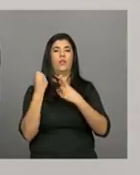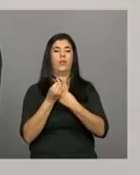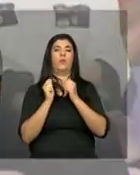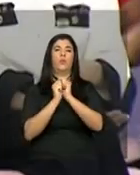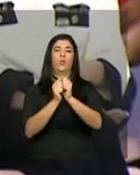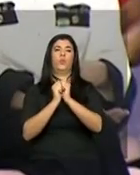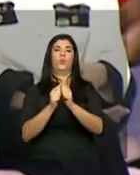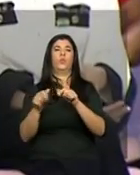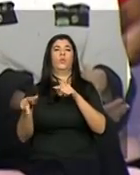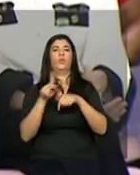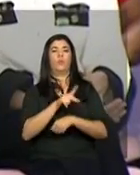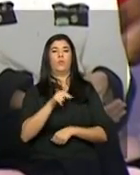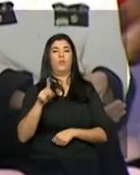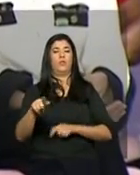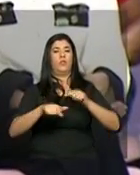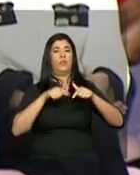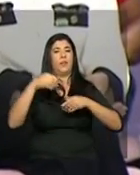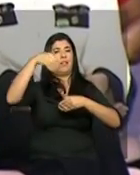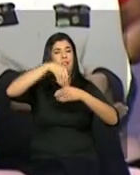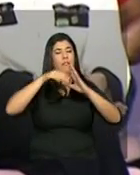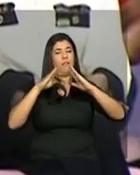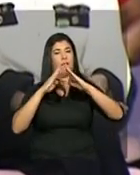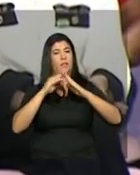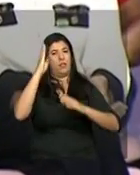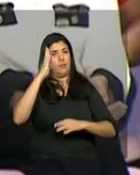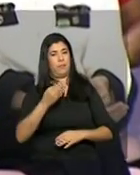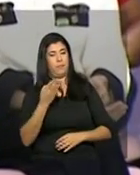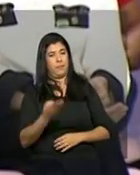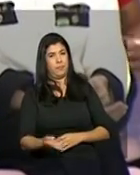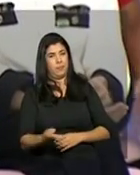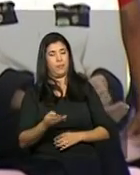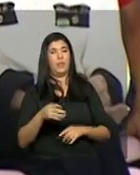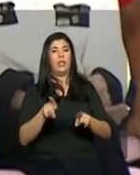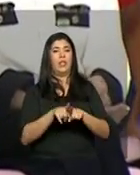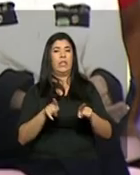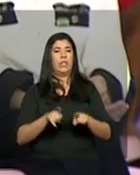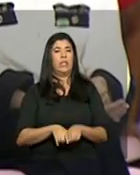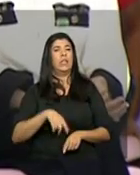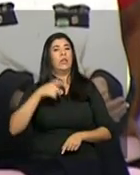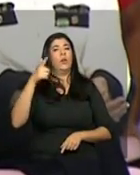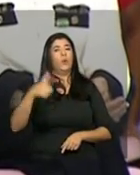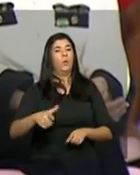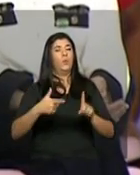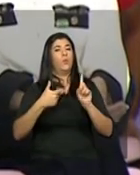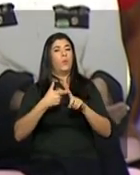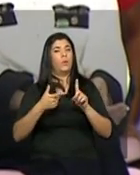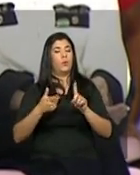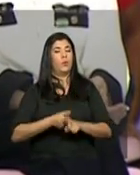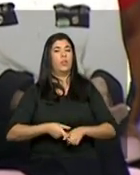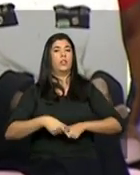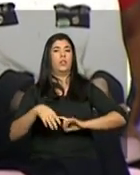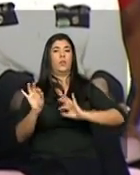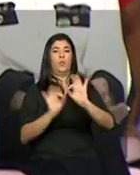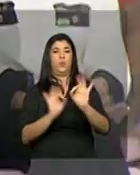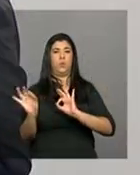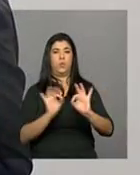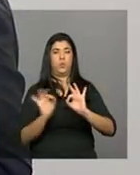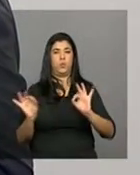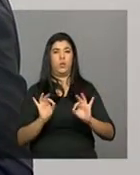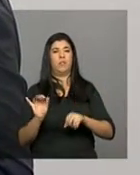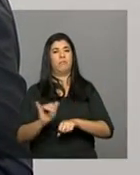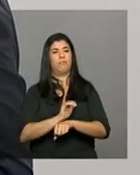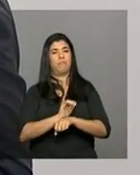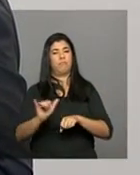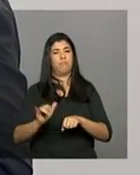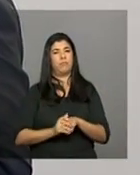professores, trabalharão na Casa da Mulher Brasileira de Campo Grande. Outro grande avanço é a estruturação da Patrulha